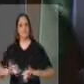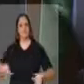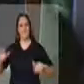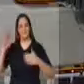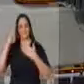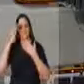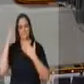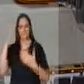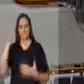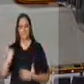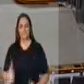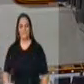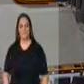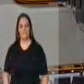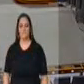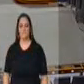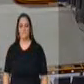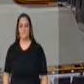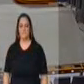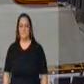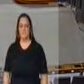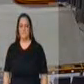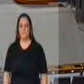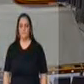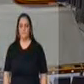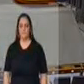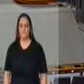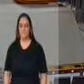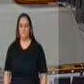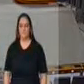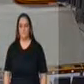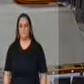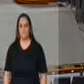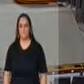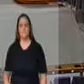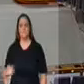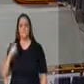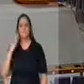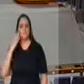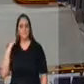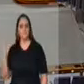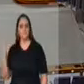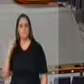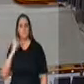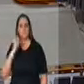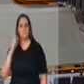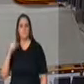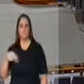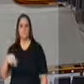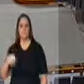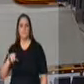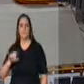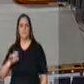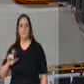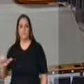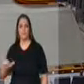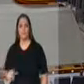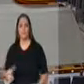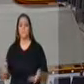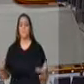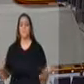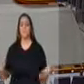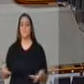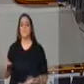Obrigado. Agradeço as palavras do deputado Daniel Almeida e passo a palavra então